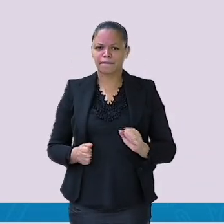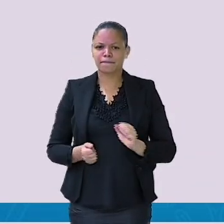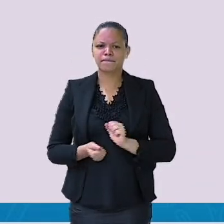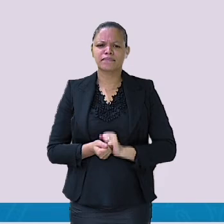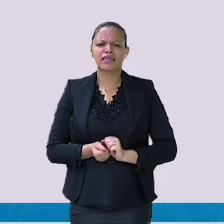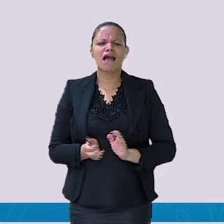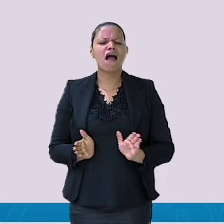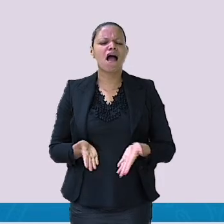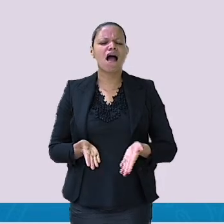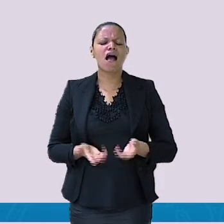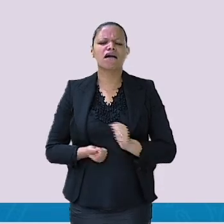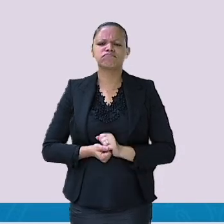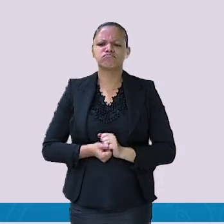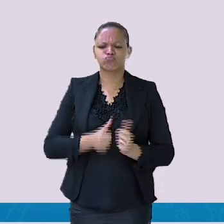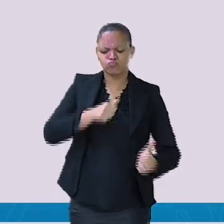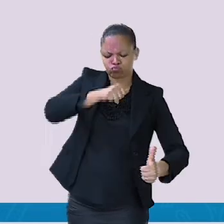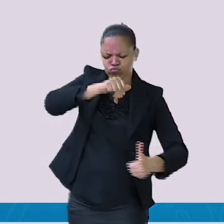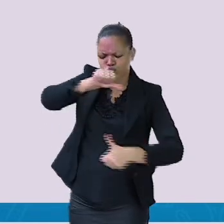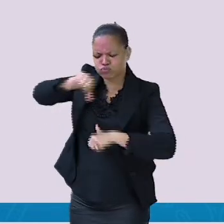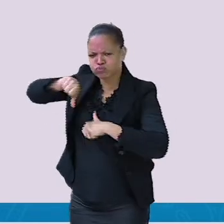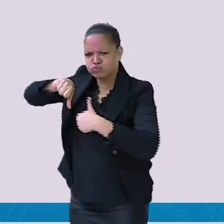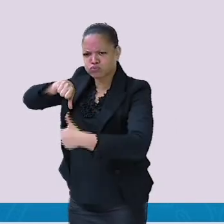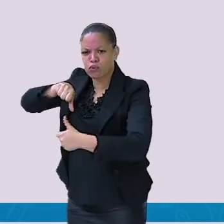unidade. Transformar